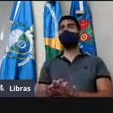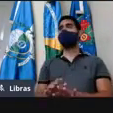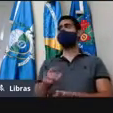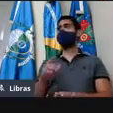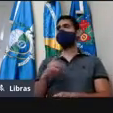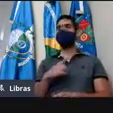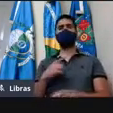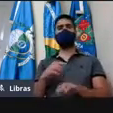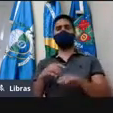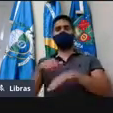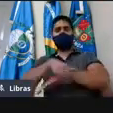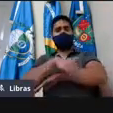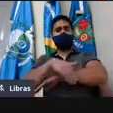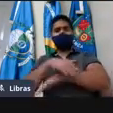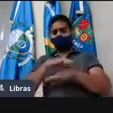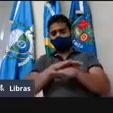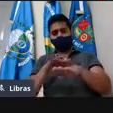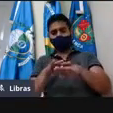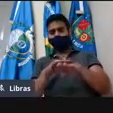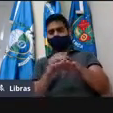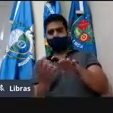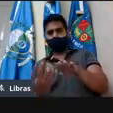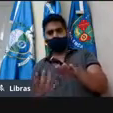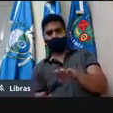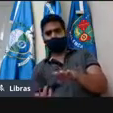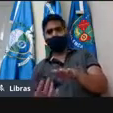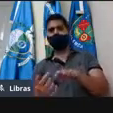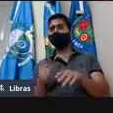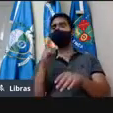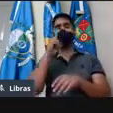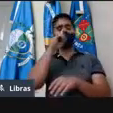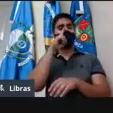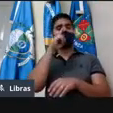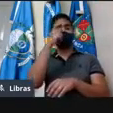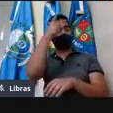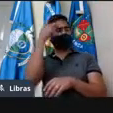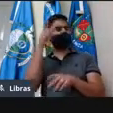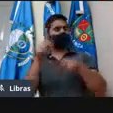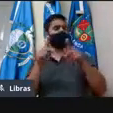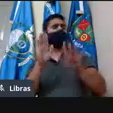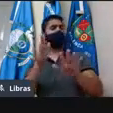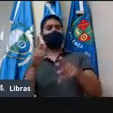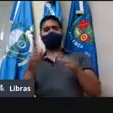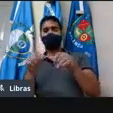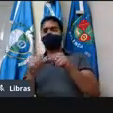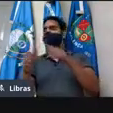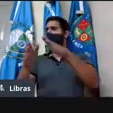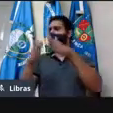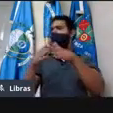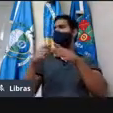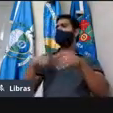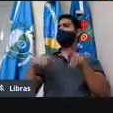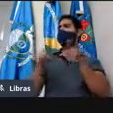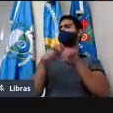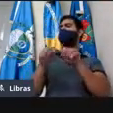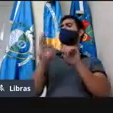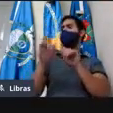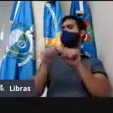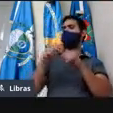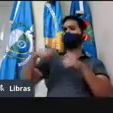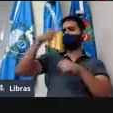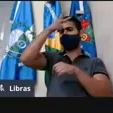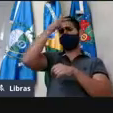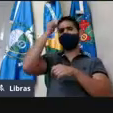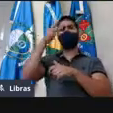tendo uma erosão na terra, está muito perigoso aquilo. Os moradores já fizeram um requerimento, eu já fizeram um protocolo na